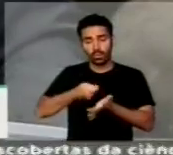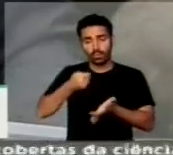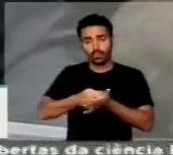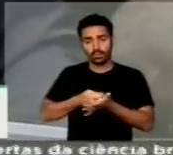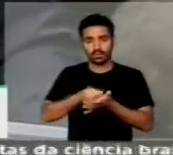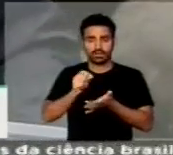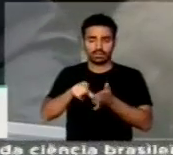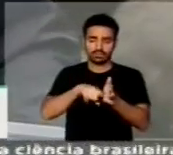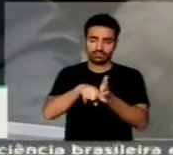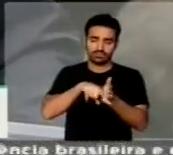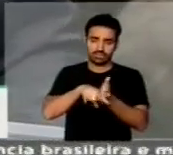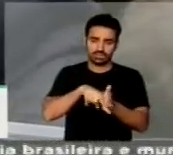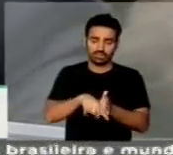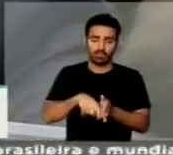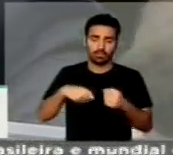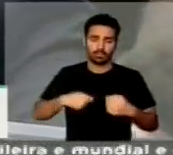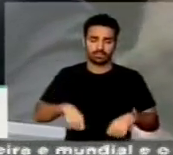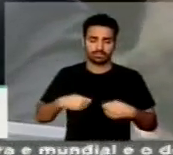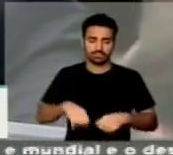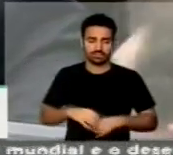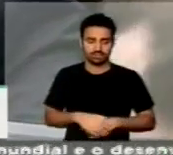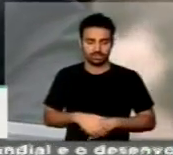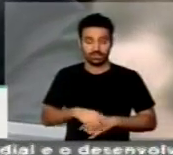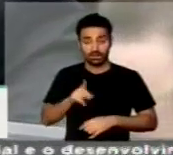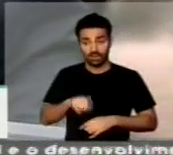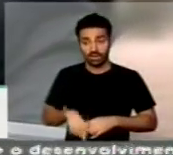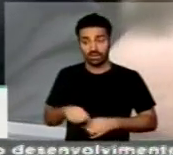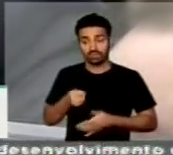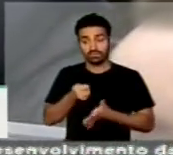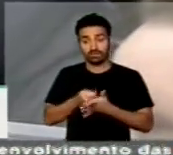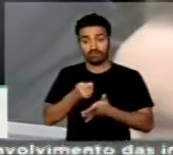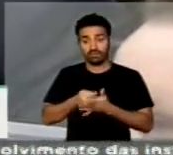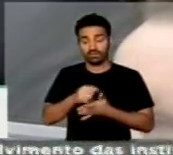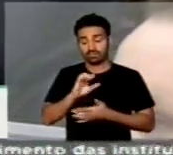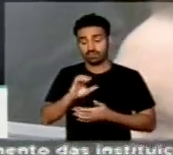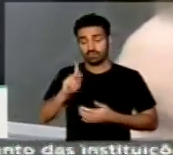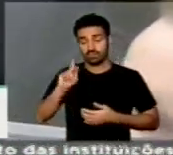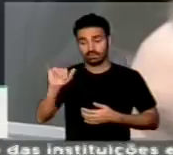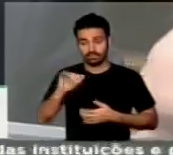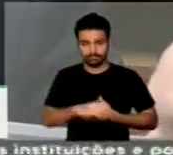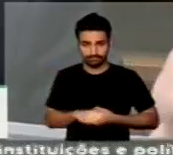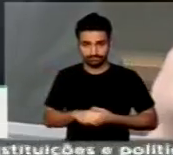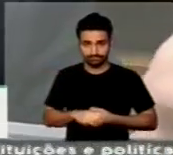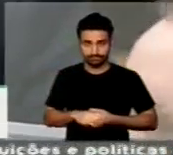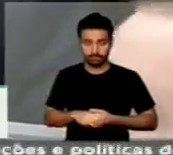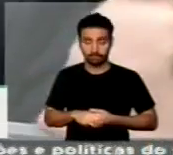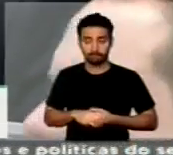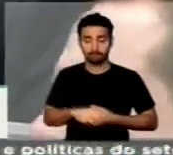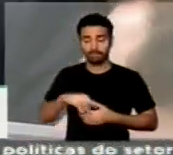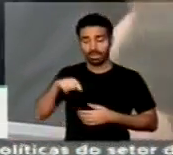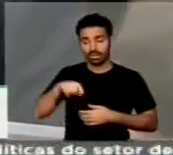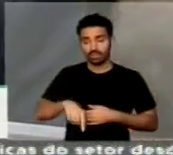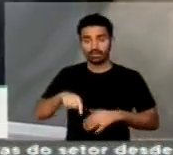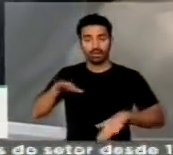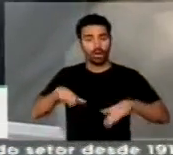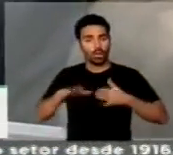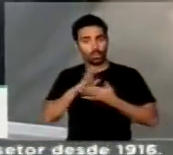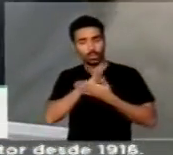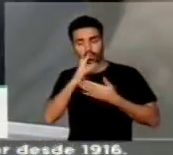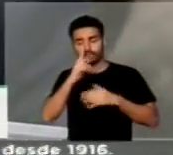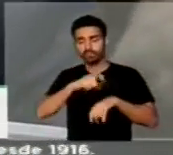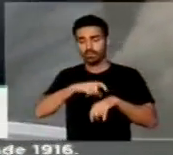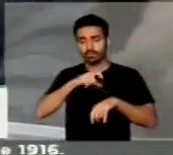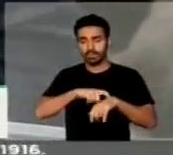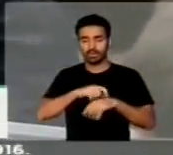obrigatoriamente investigados. É dever das CPIs. Aqui, em alguns momentos, o Conselho de